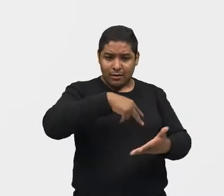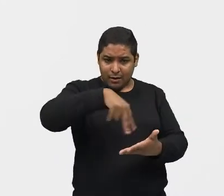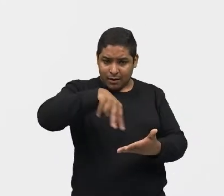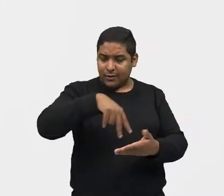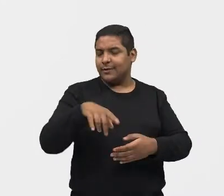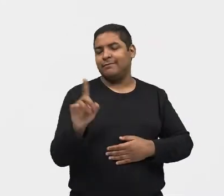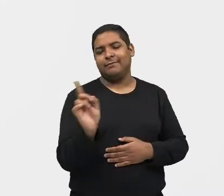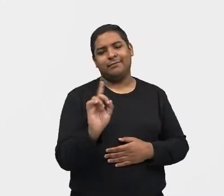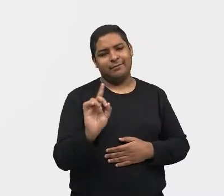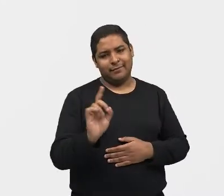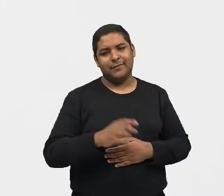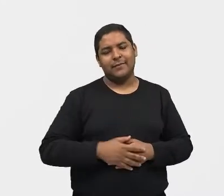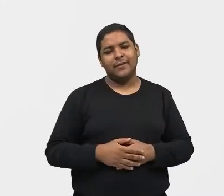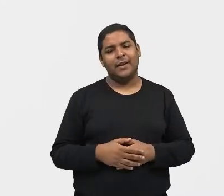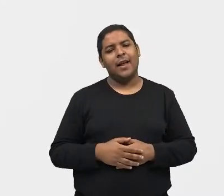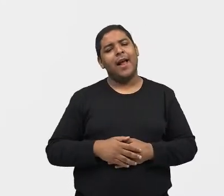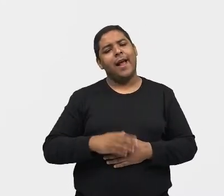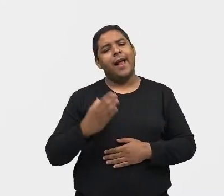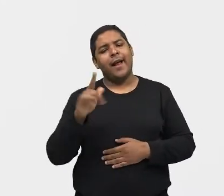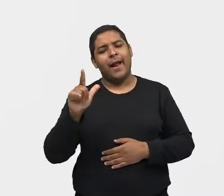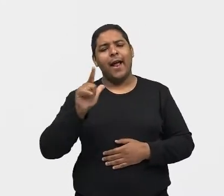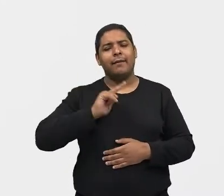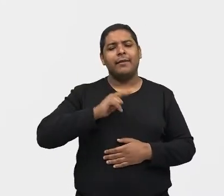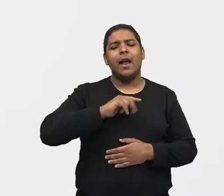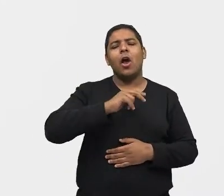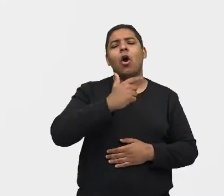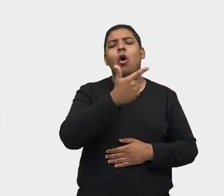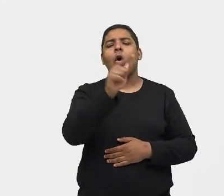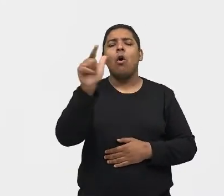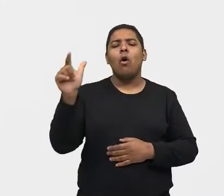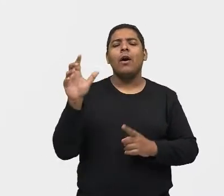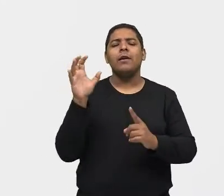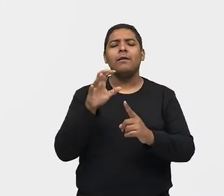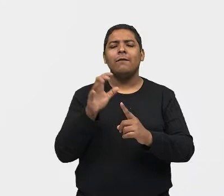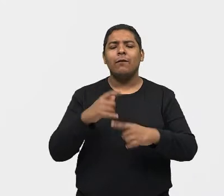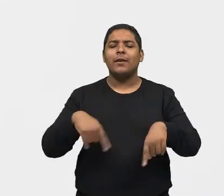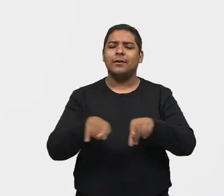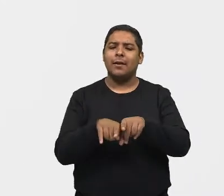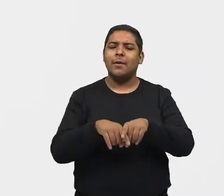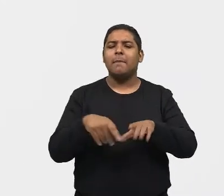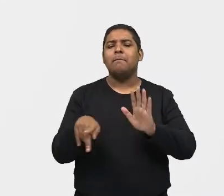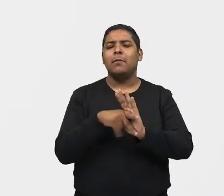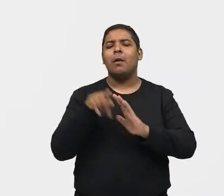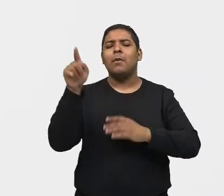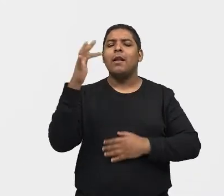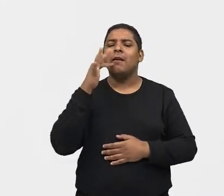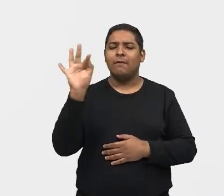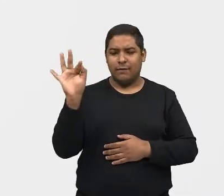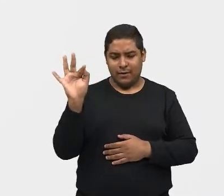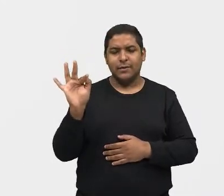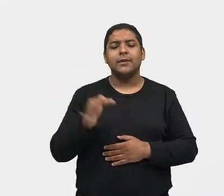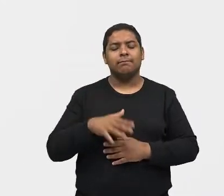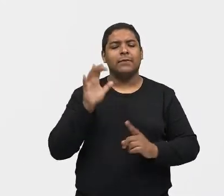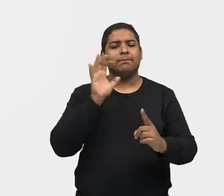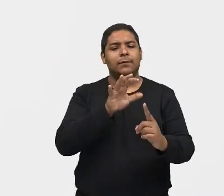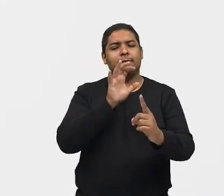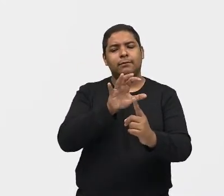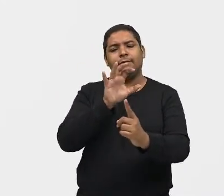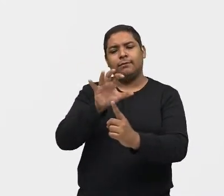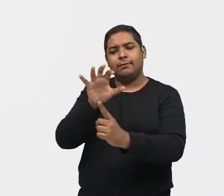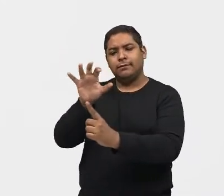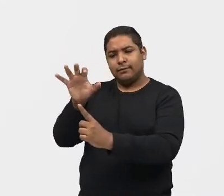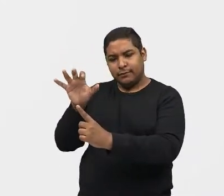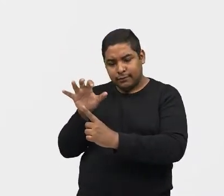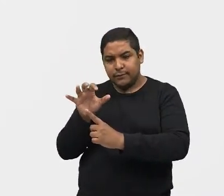alguma coisa que vem do cancan e etc., que é baseada onde? Na França. Então, há toda essa influência e nasce